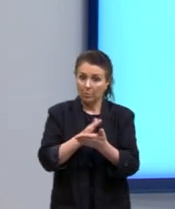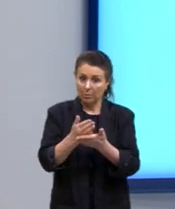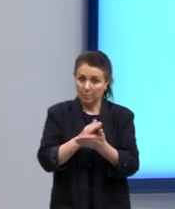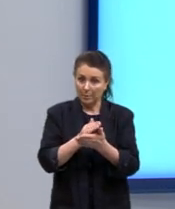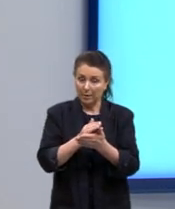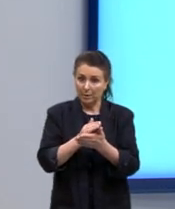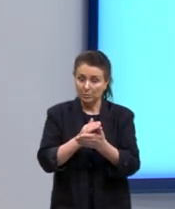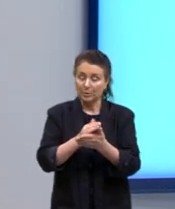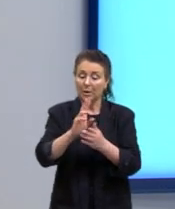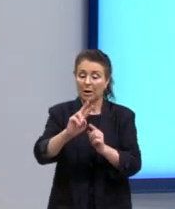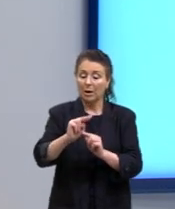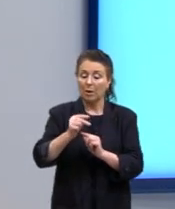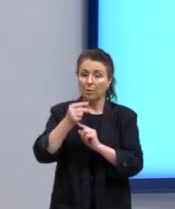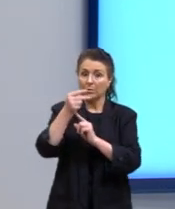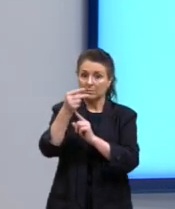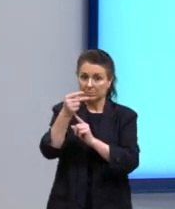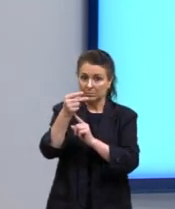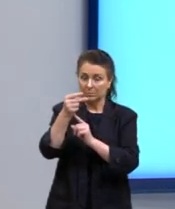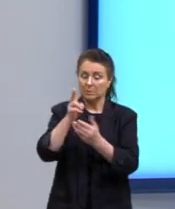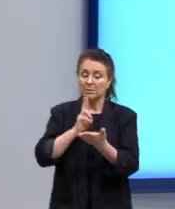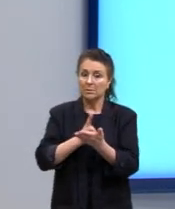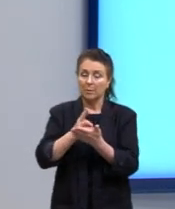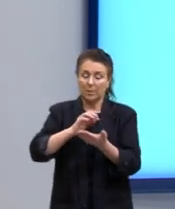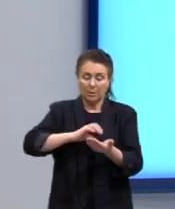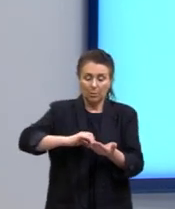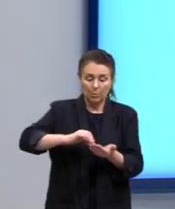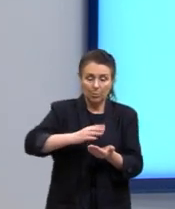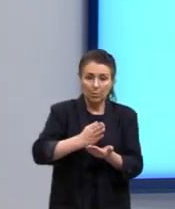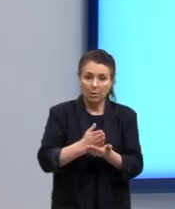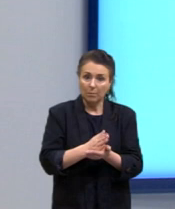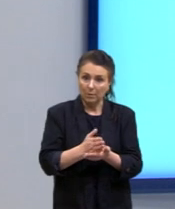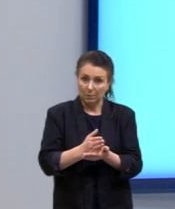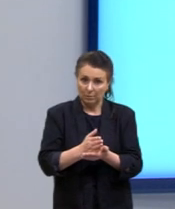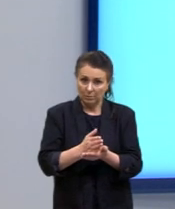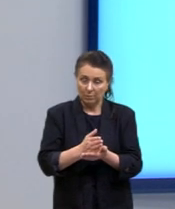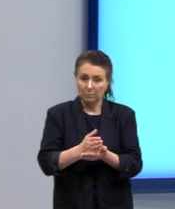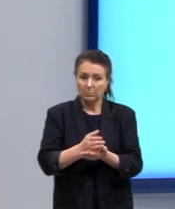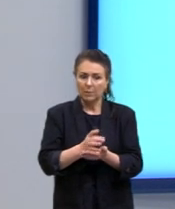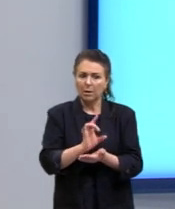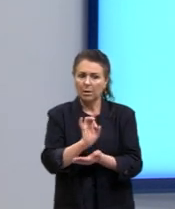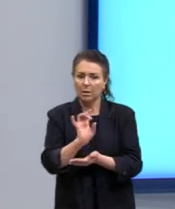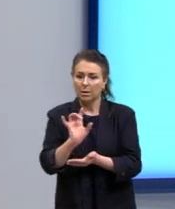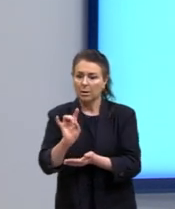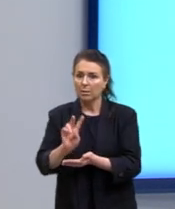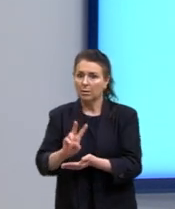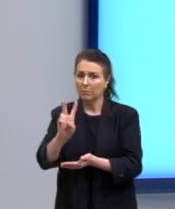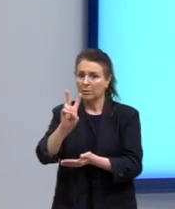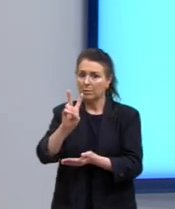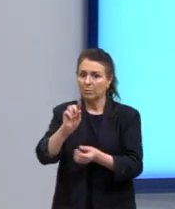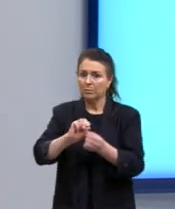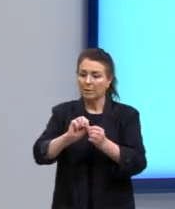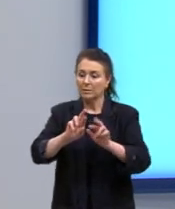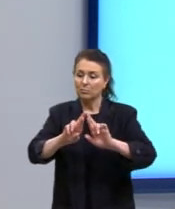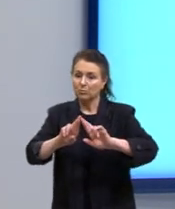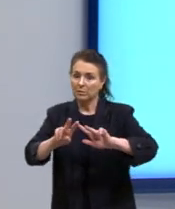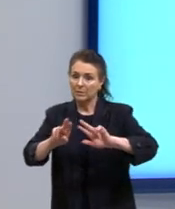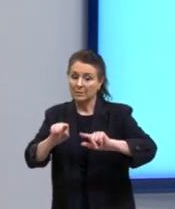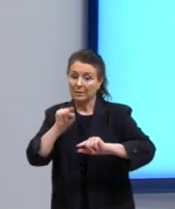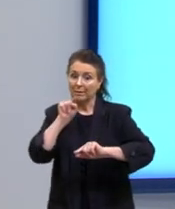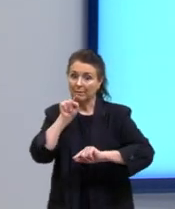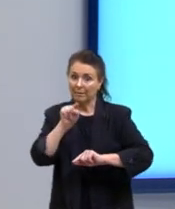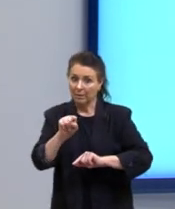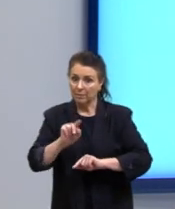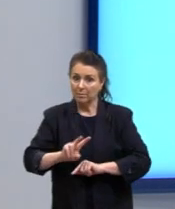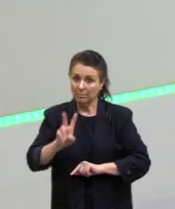resultado ao quadrado então sempre calcula a média e daí cada valor tu vai calcular diferença daquele valor